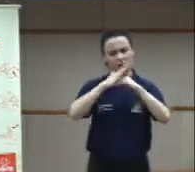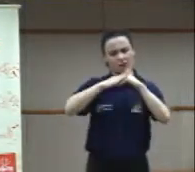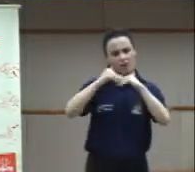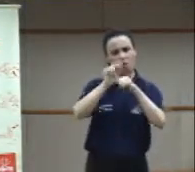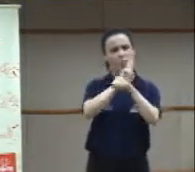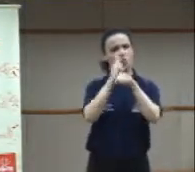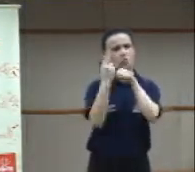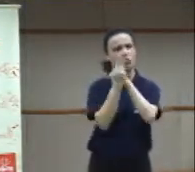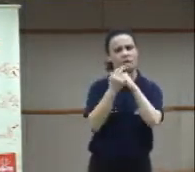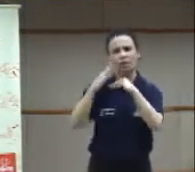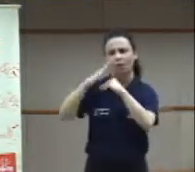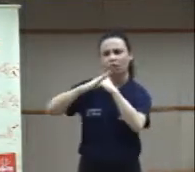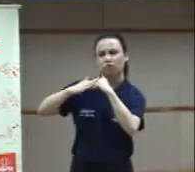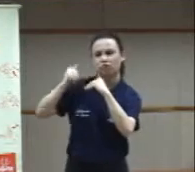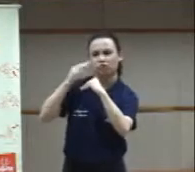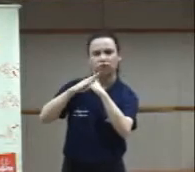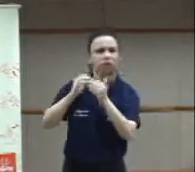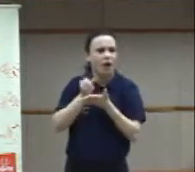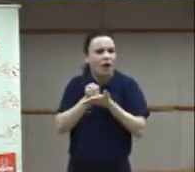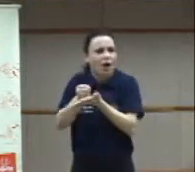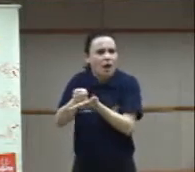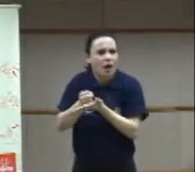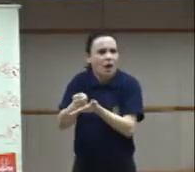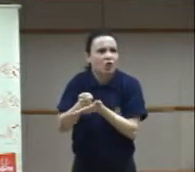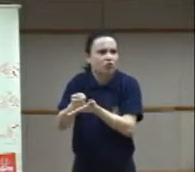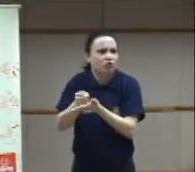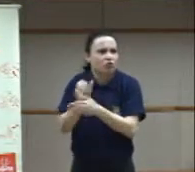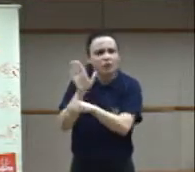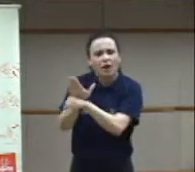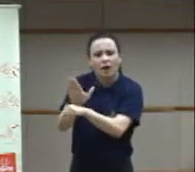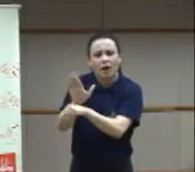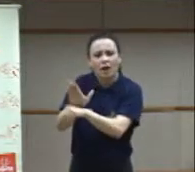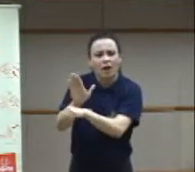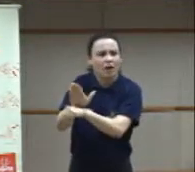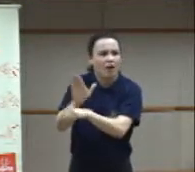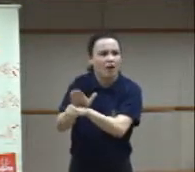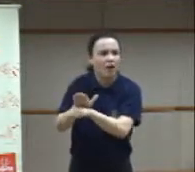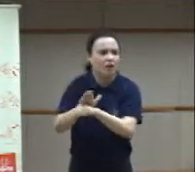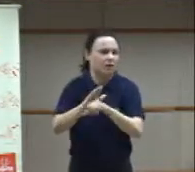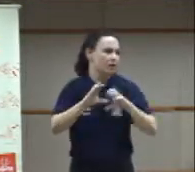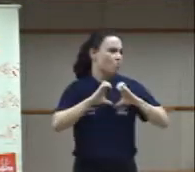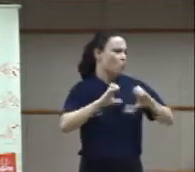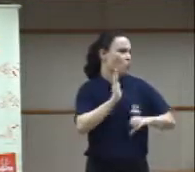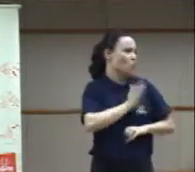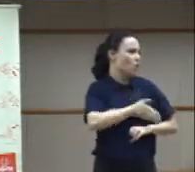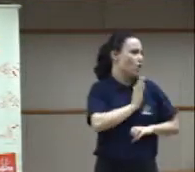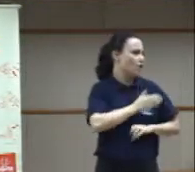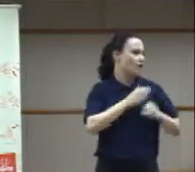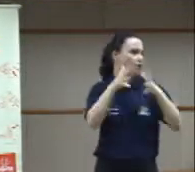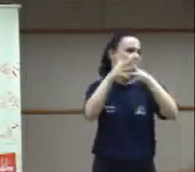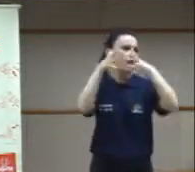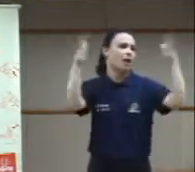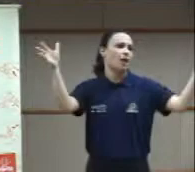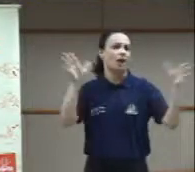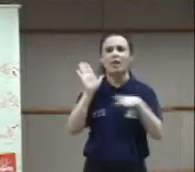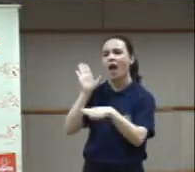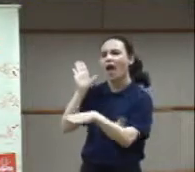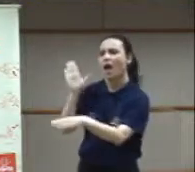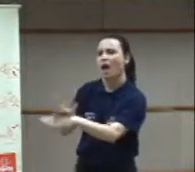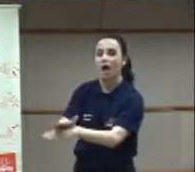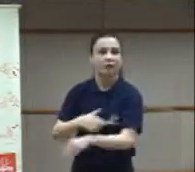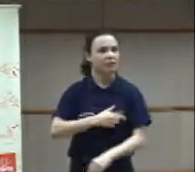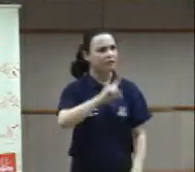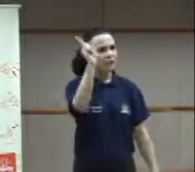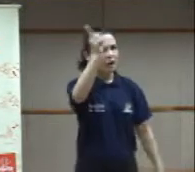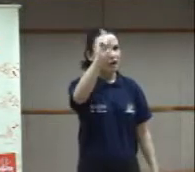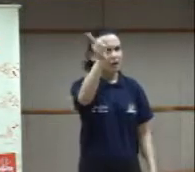está fazendo assistencialismo, está fazendo caridade, filantropia. Não, é porque é lei, porque